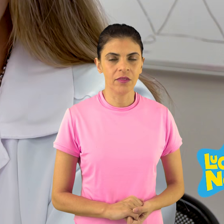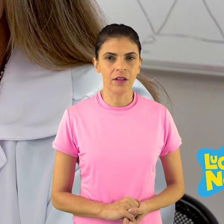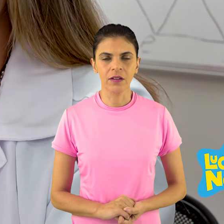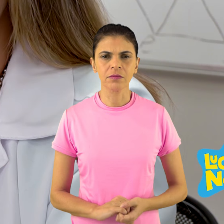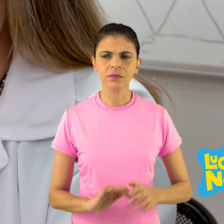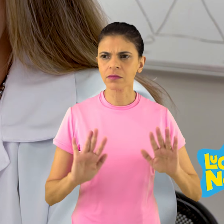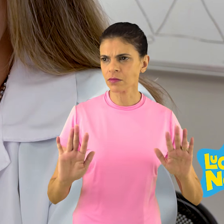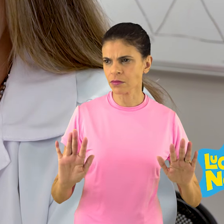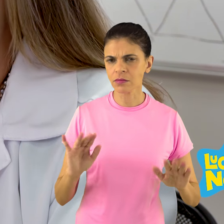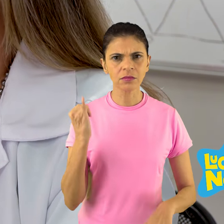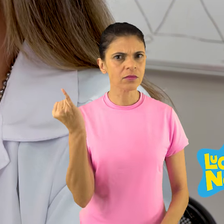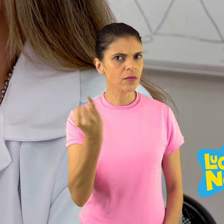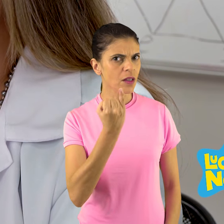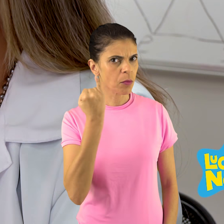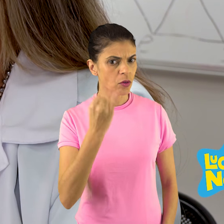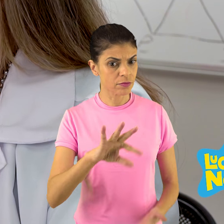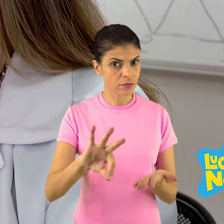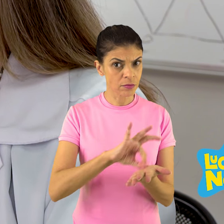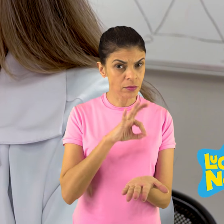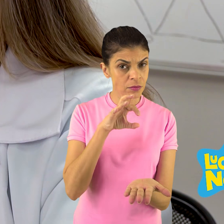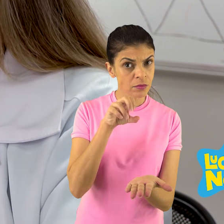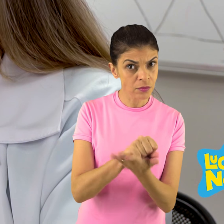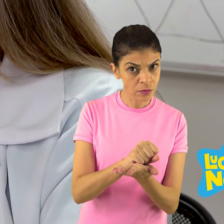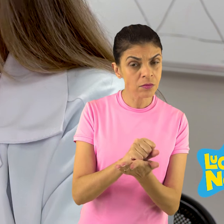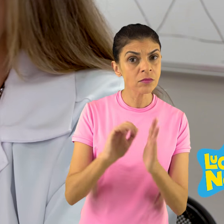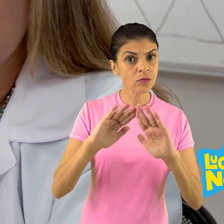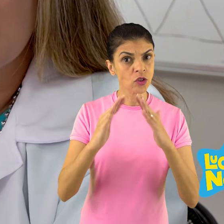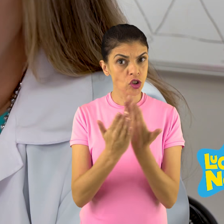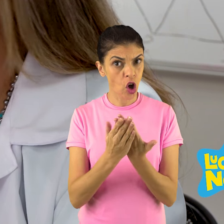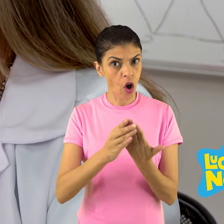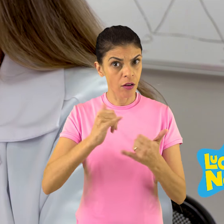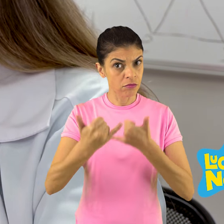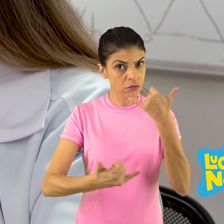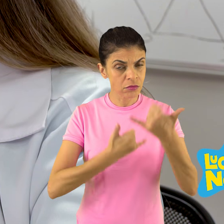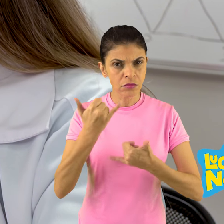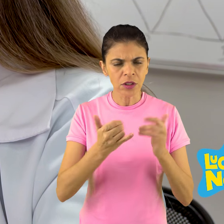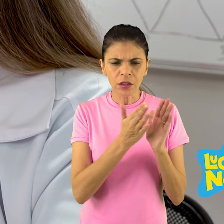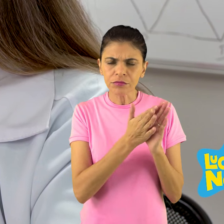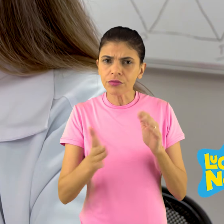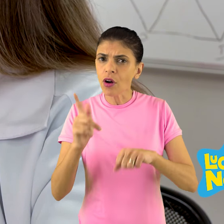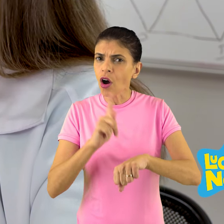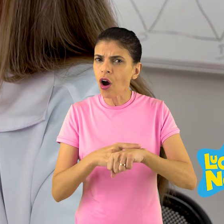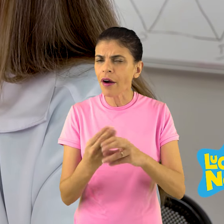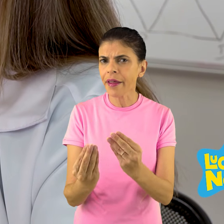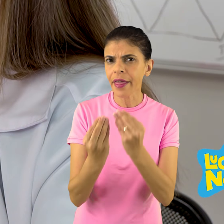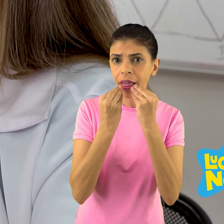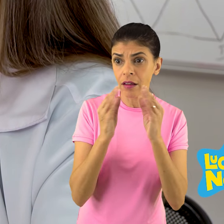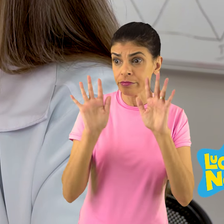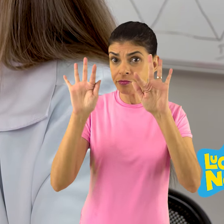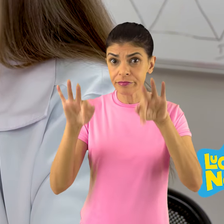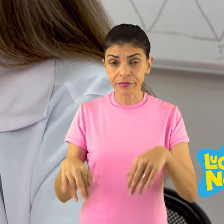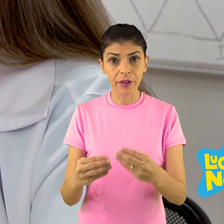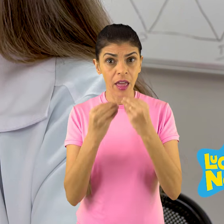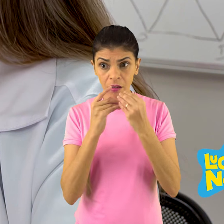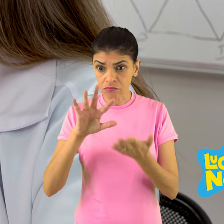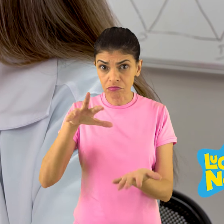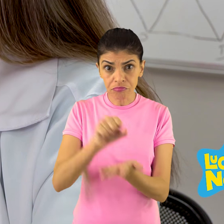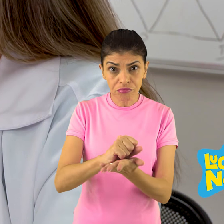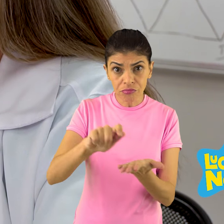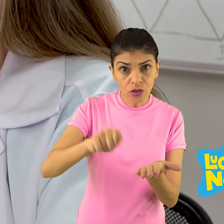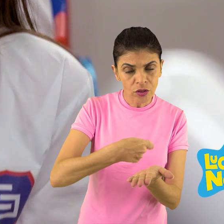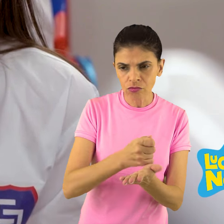Uma coisa importante. As inscrições dos jogos escolares vão acontecer durante todo o recreio. Quando o recreio terminar, quem não se inscreveu